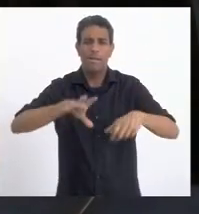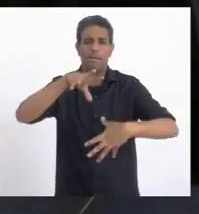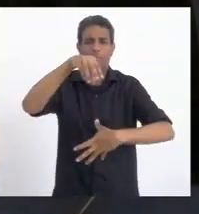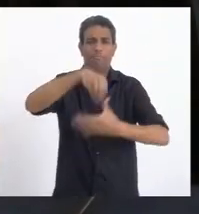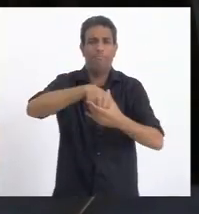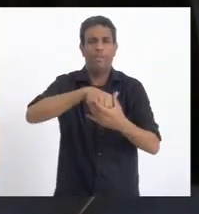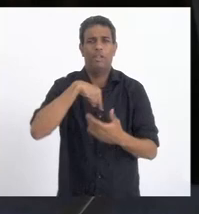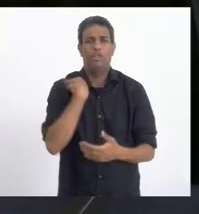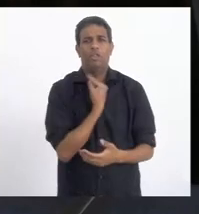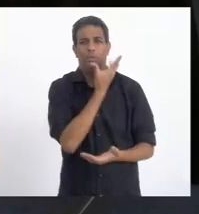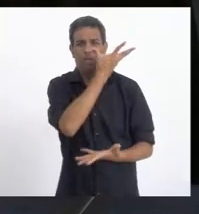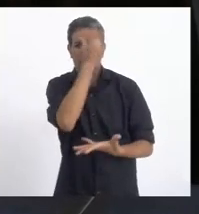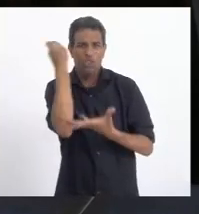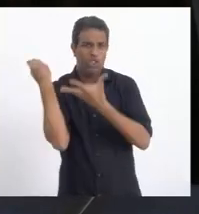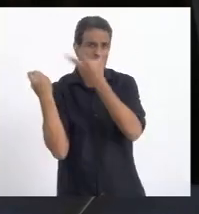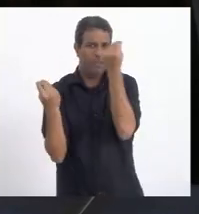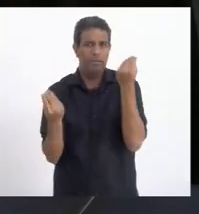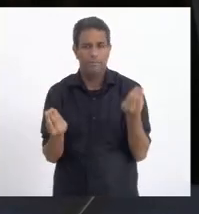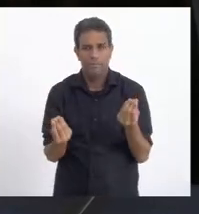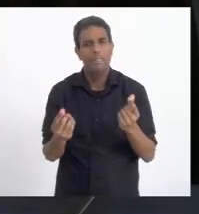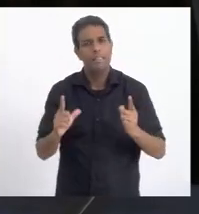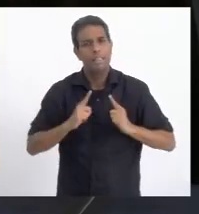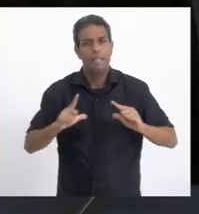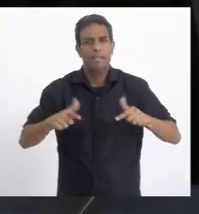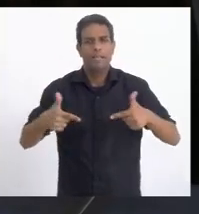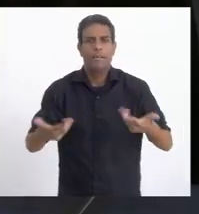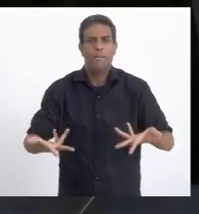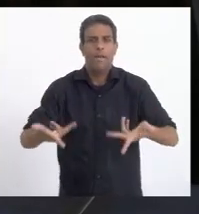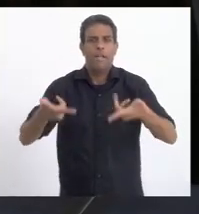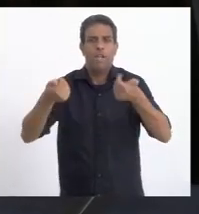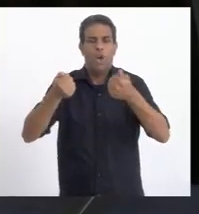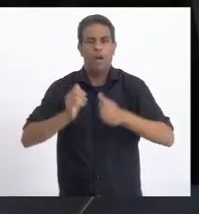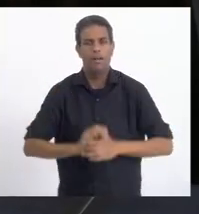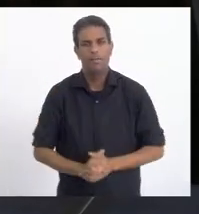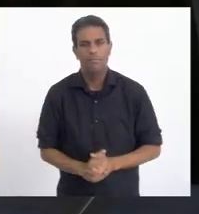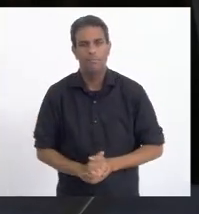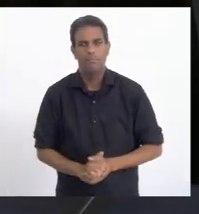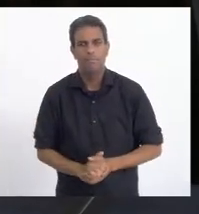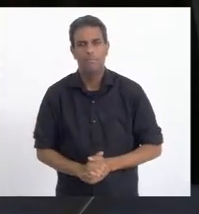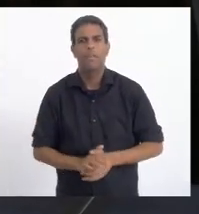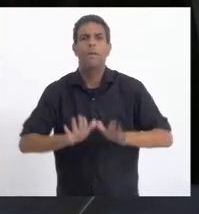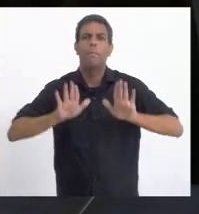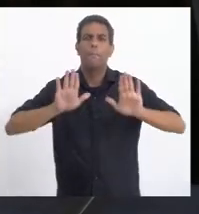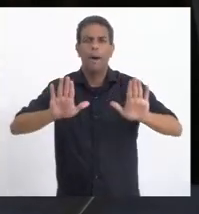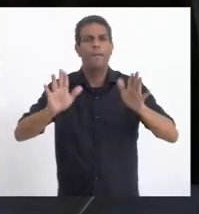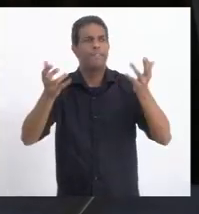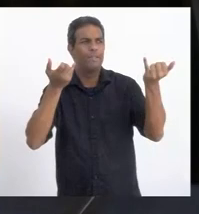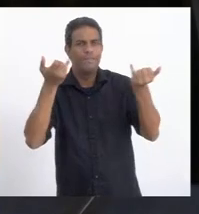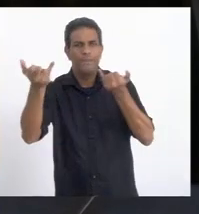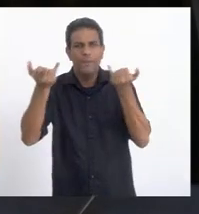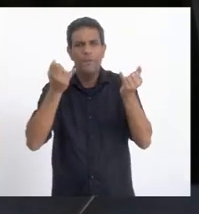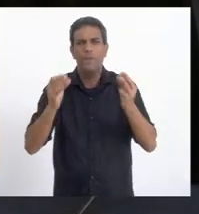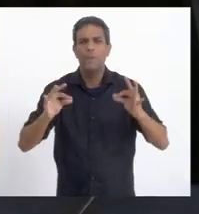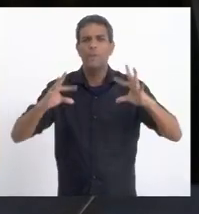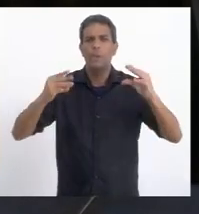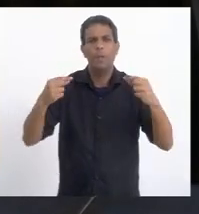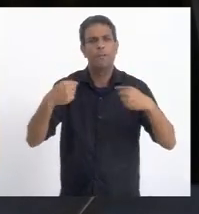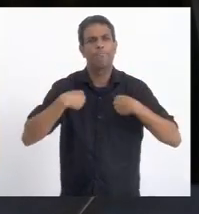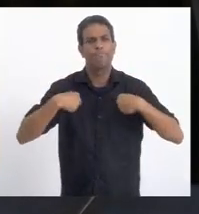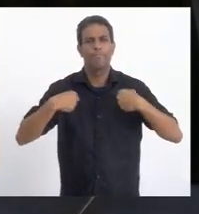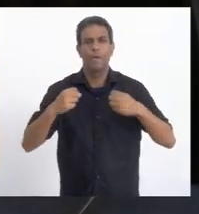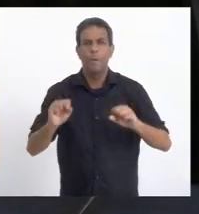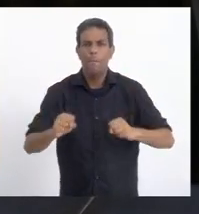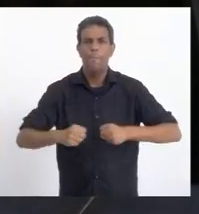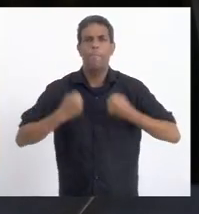do Estado a gente não pode ser responsável Claro que todo mundo queria o melhor é muito a dar seus vídeos de reivindicações me